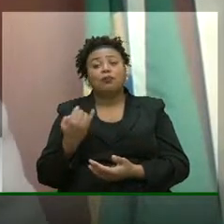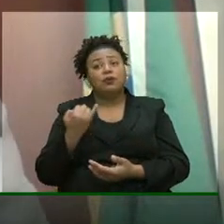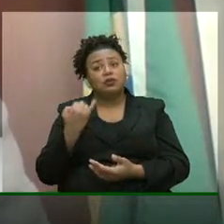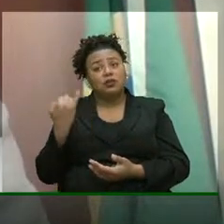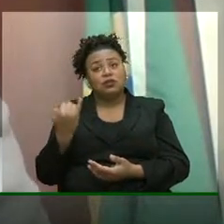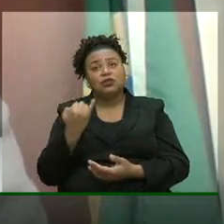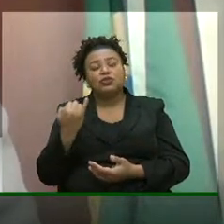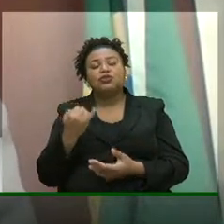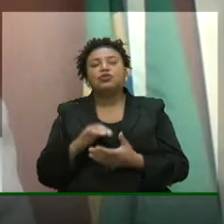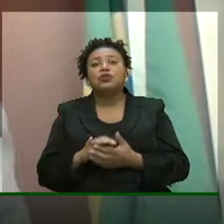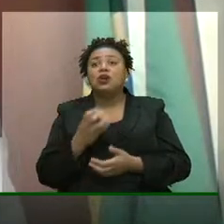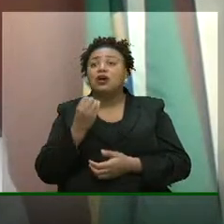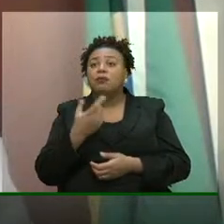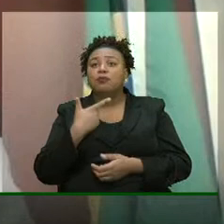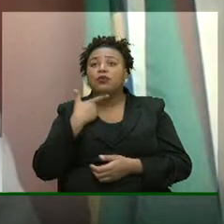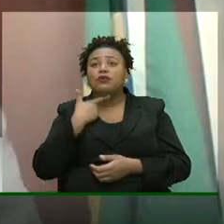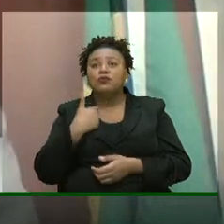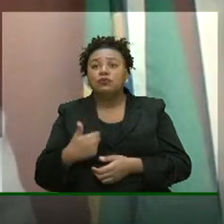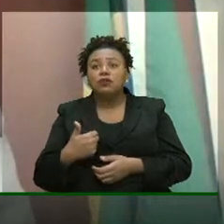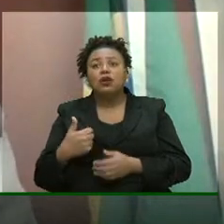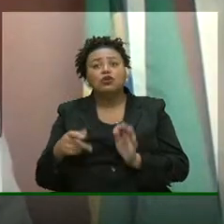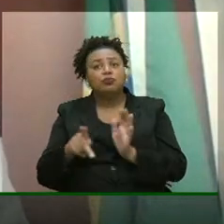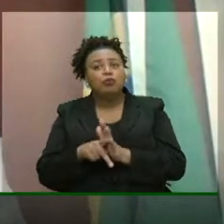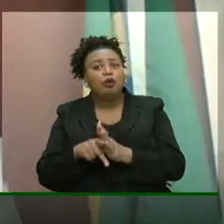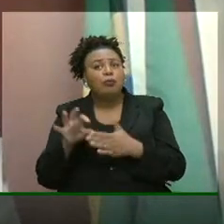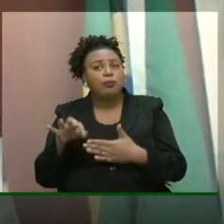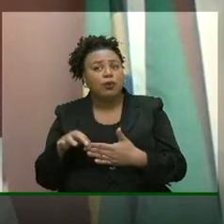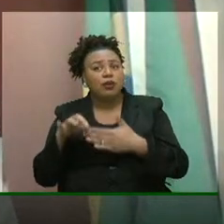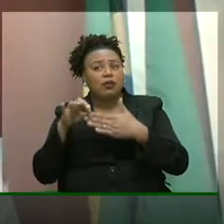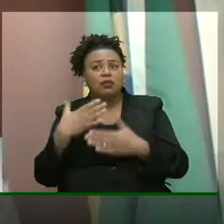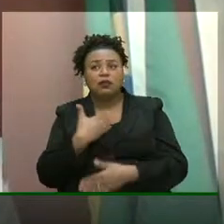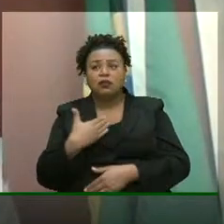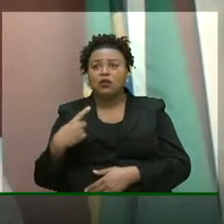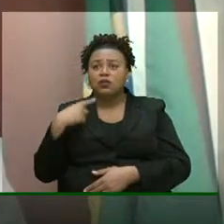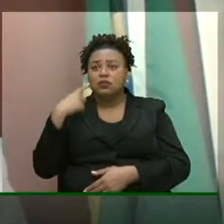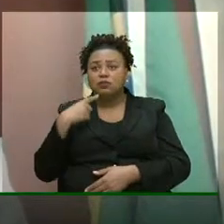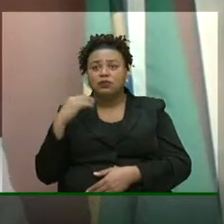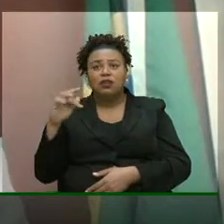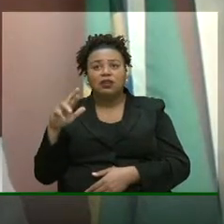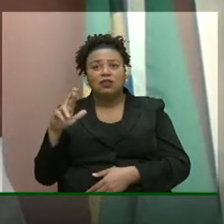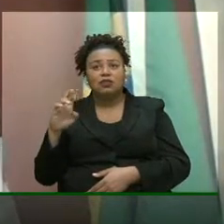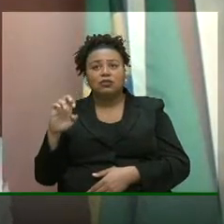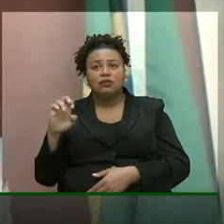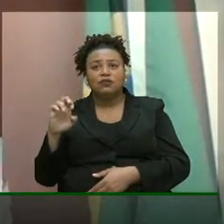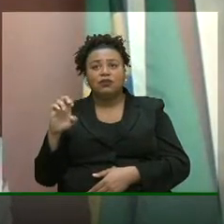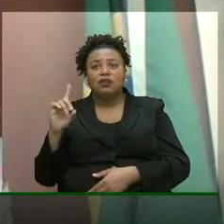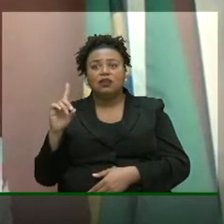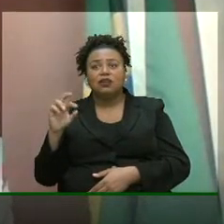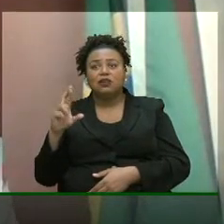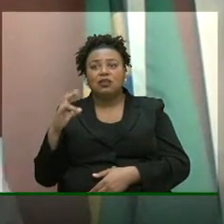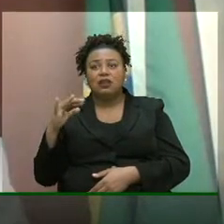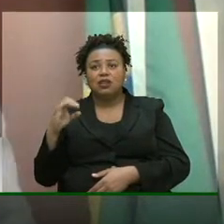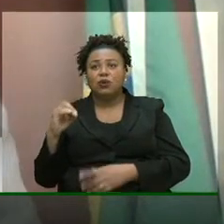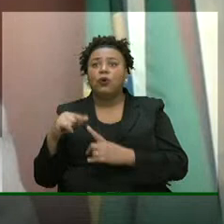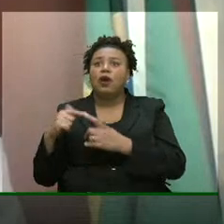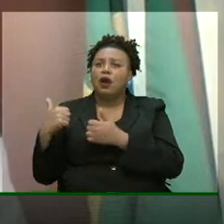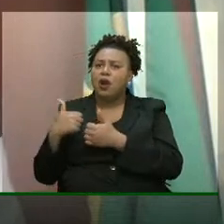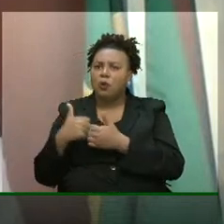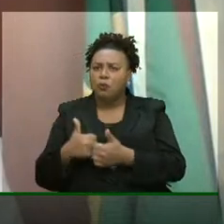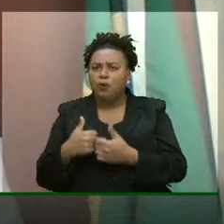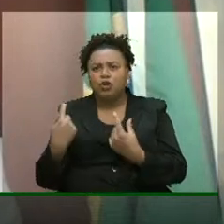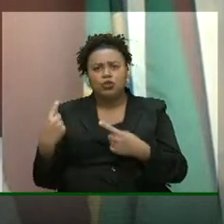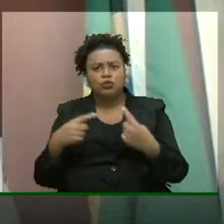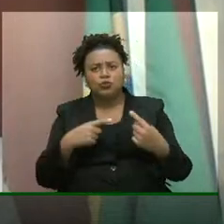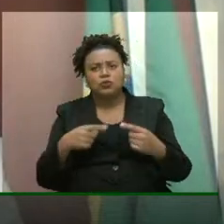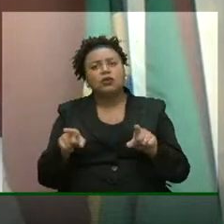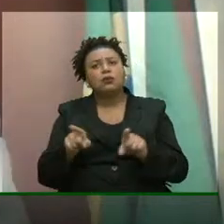que, né, a boa vontade do próprio líder do governo, o deputado Frederico, que acompanhou, inclusive, aquela discussão, e talvez do